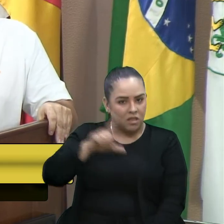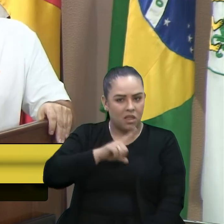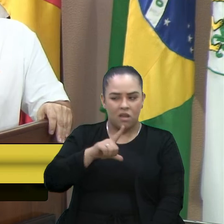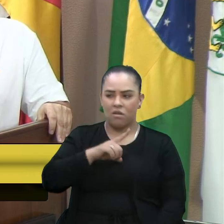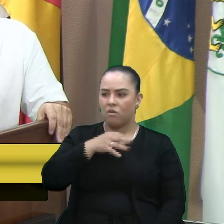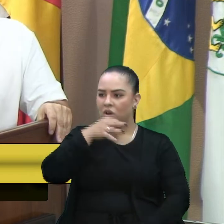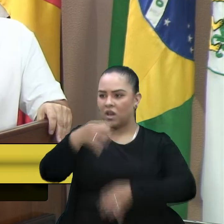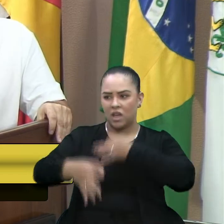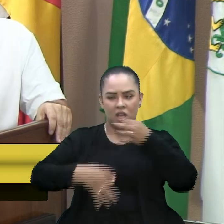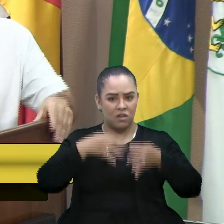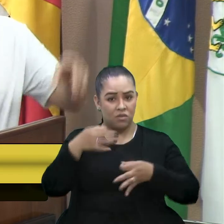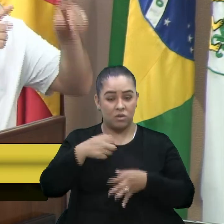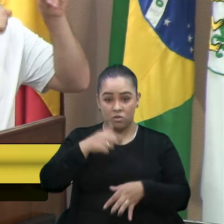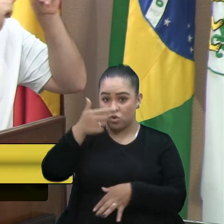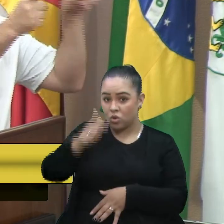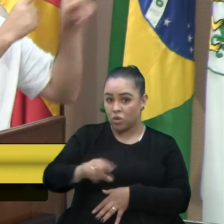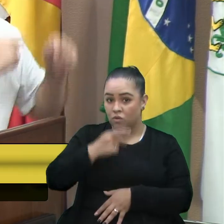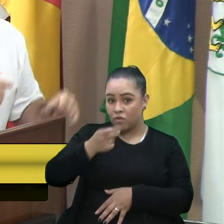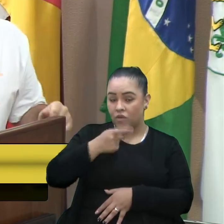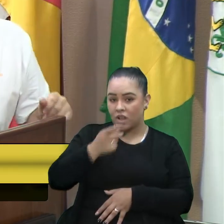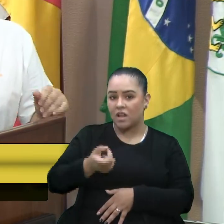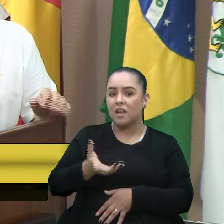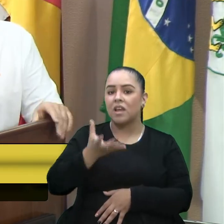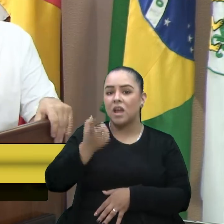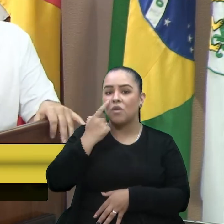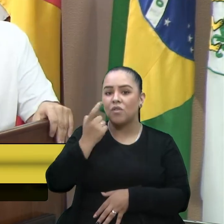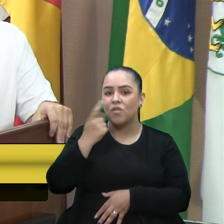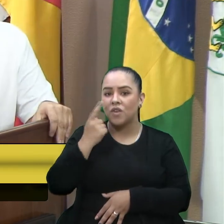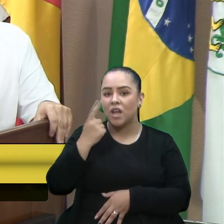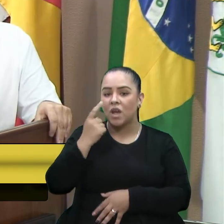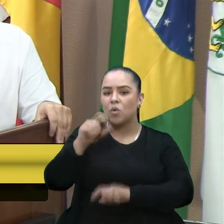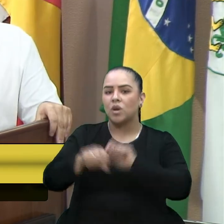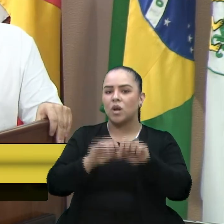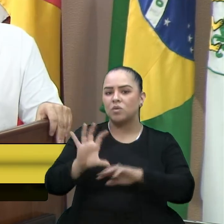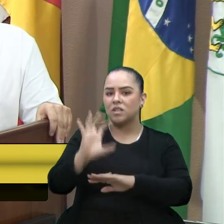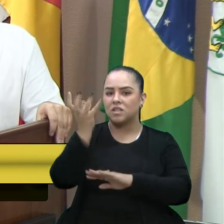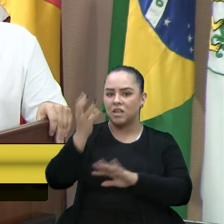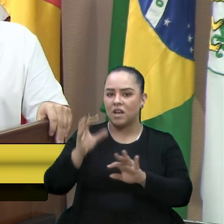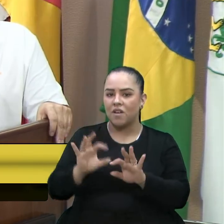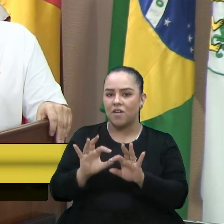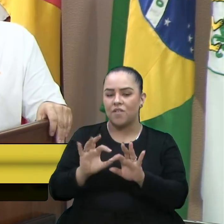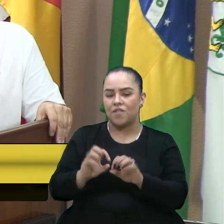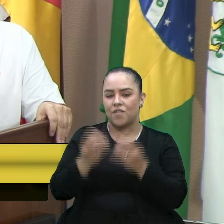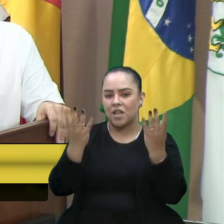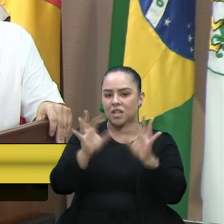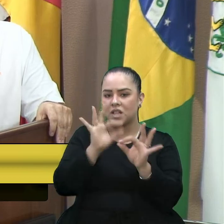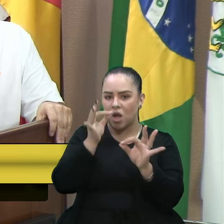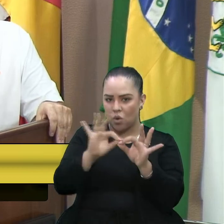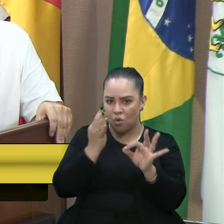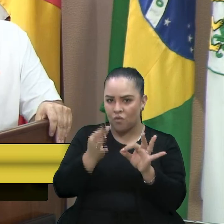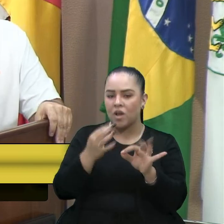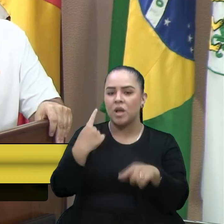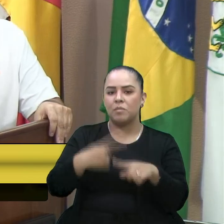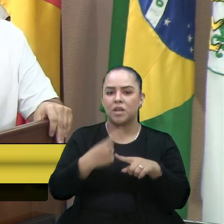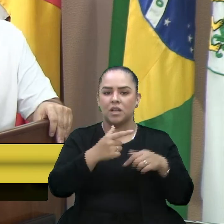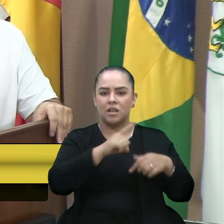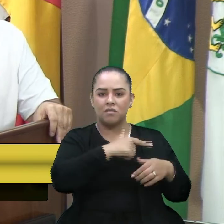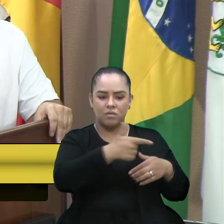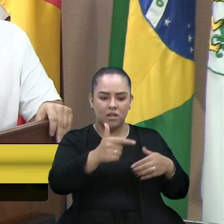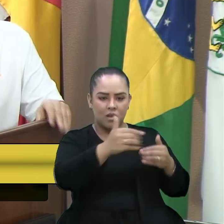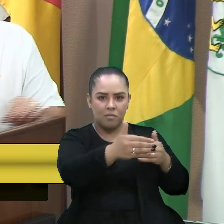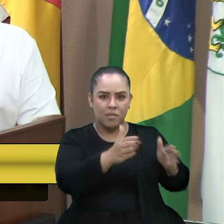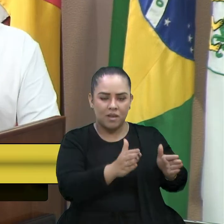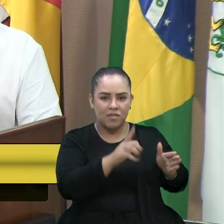entupido. E digo mais o seguinte, eu quero ver o escândalo que vai ser a festa da uva se a gente não tiver esses contêineres aí nas ruas. Que a festa da uva, além das uvas no chão que vão